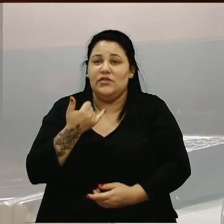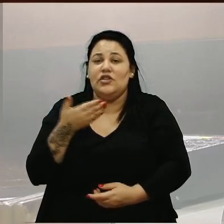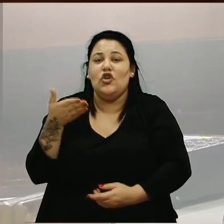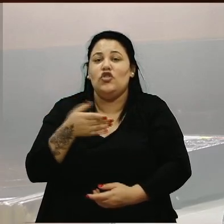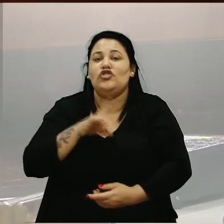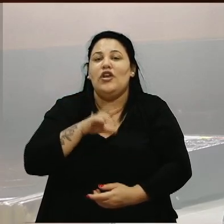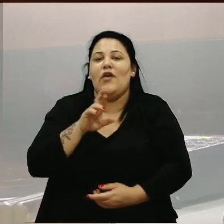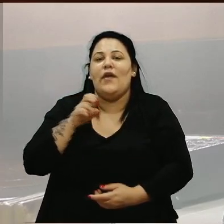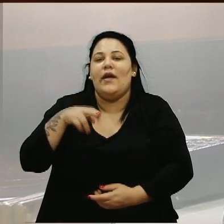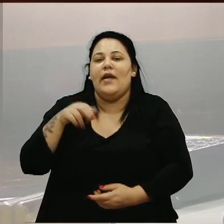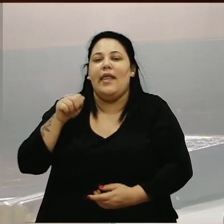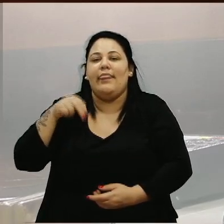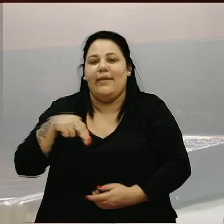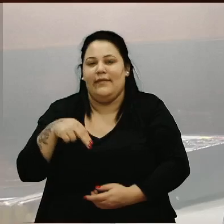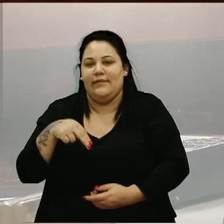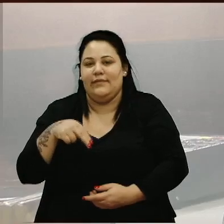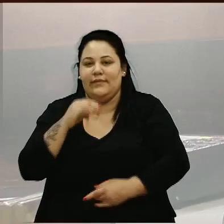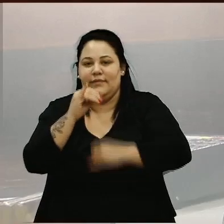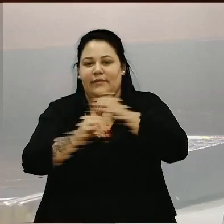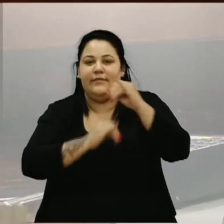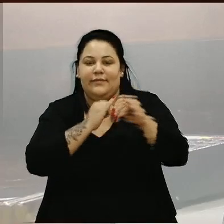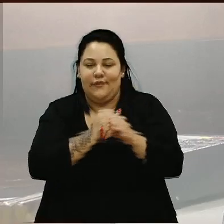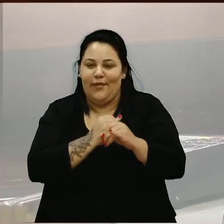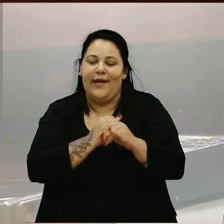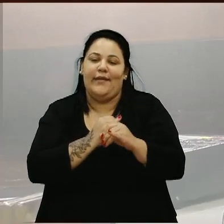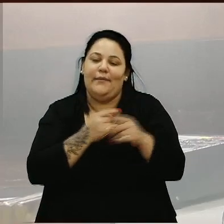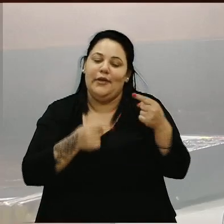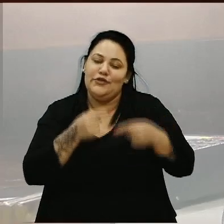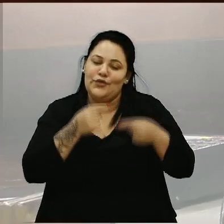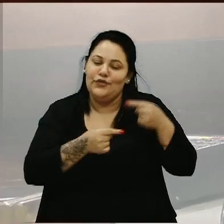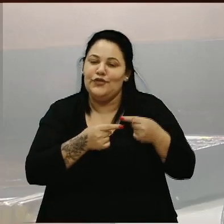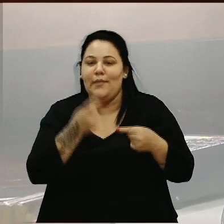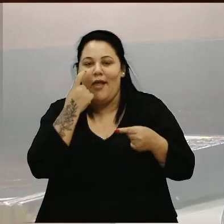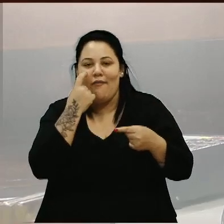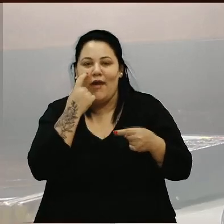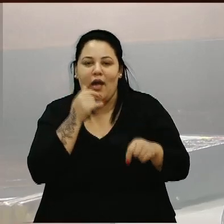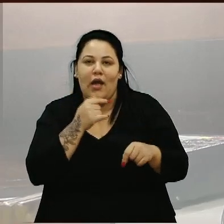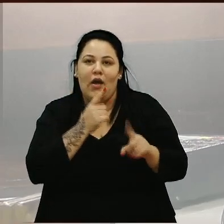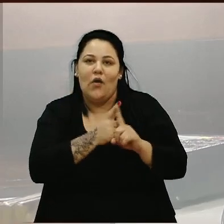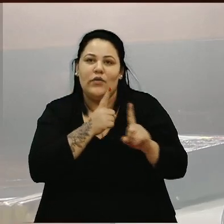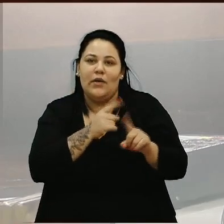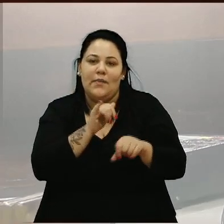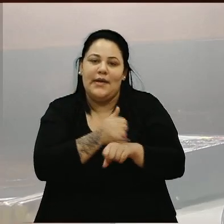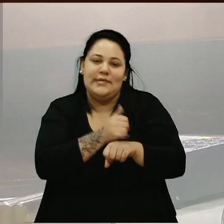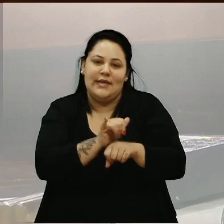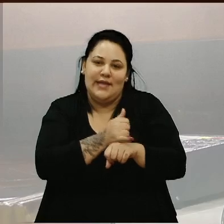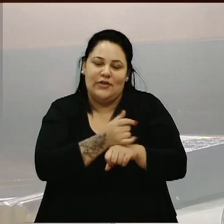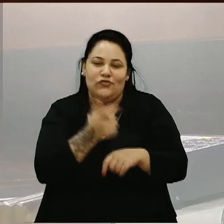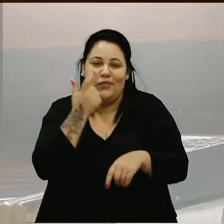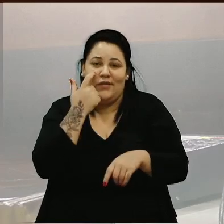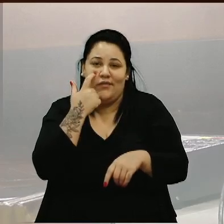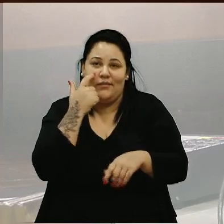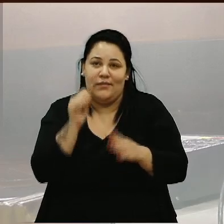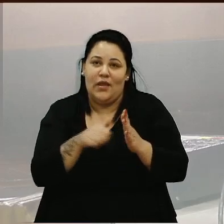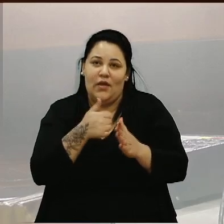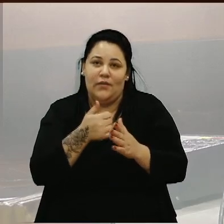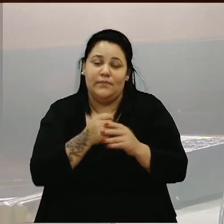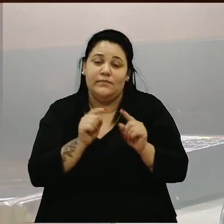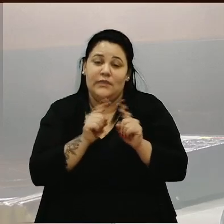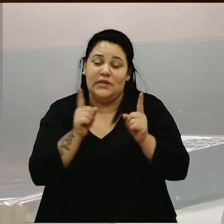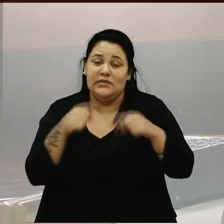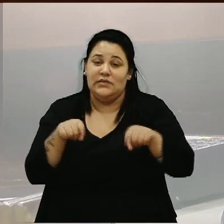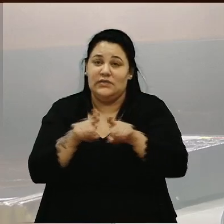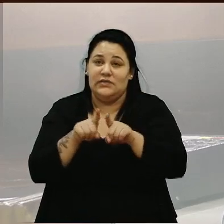Filhos, ia estar online também para discutir e achar uma forma melhor para que possa ser feito essa ponte. Mas também eu vou